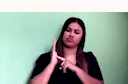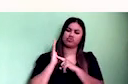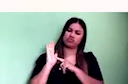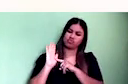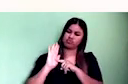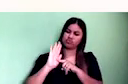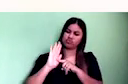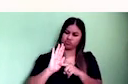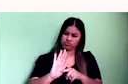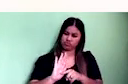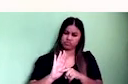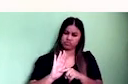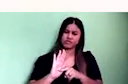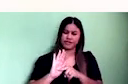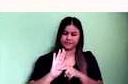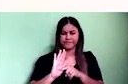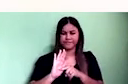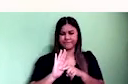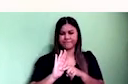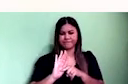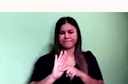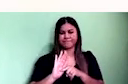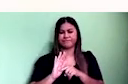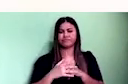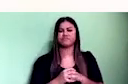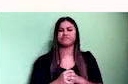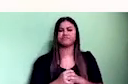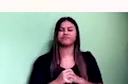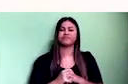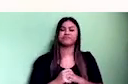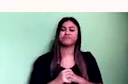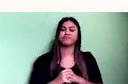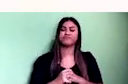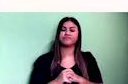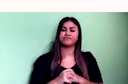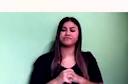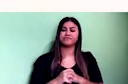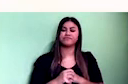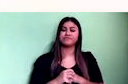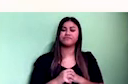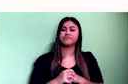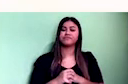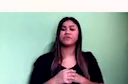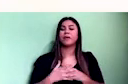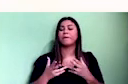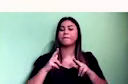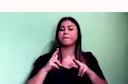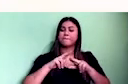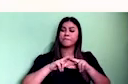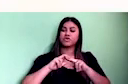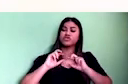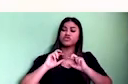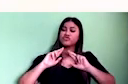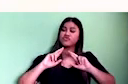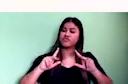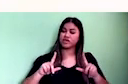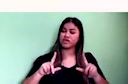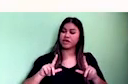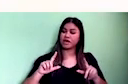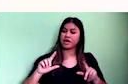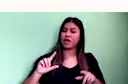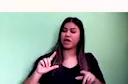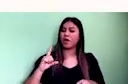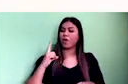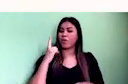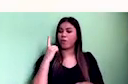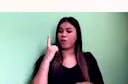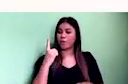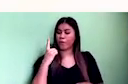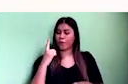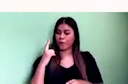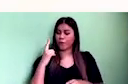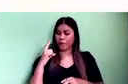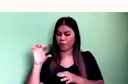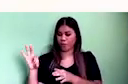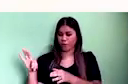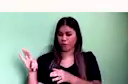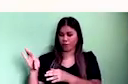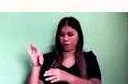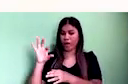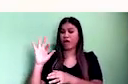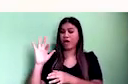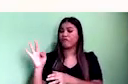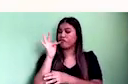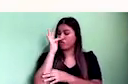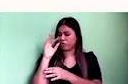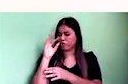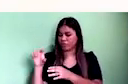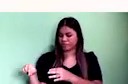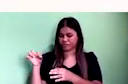haver essa interferência, a não ter essas reações. Então, por isso que é diferente você pegar um princípio ativo da planta e tomar ela de forma isolada